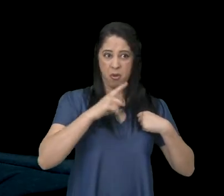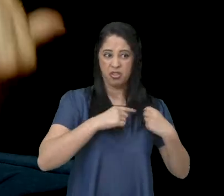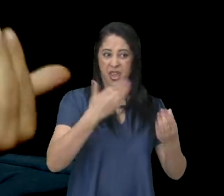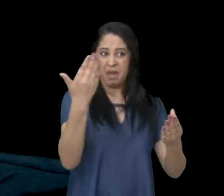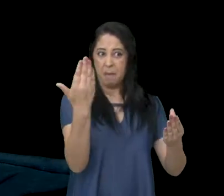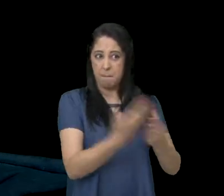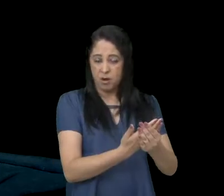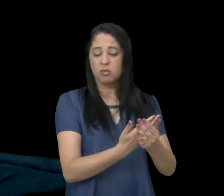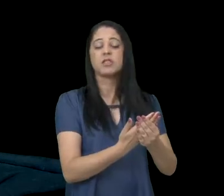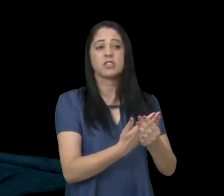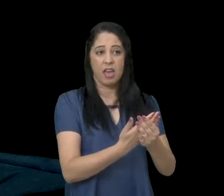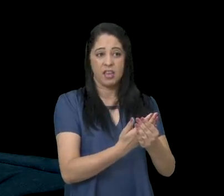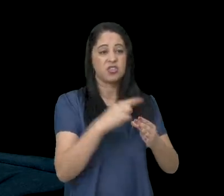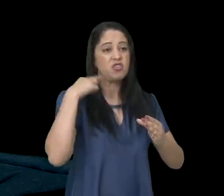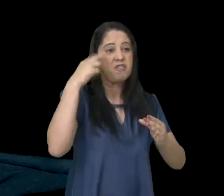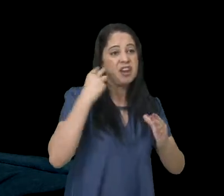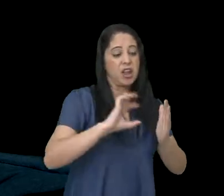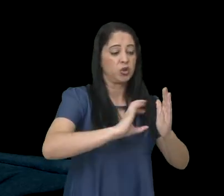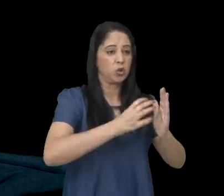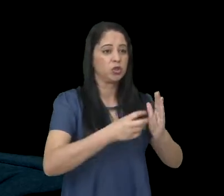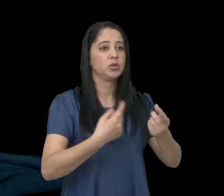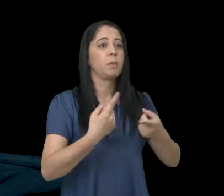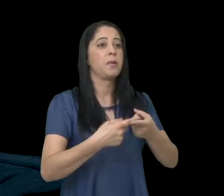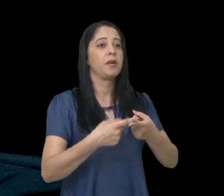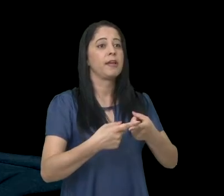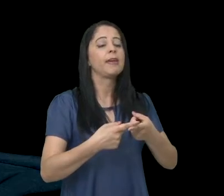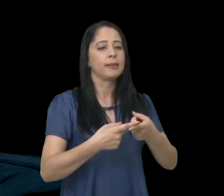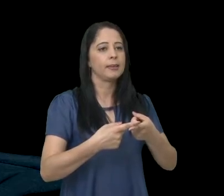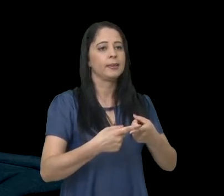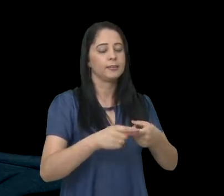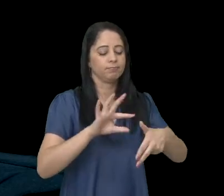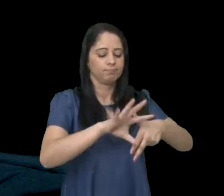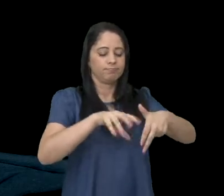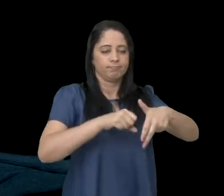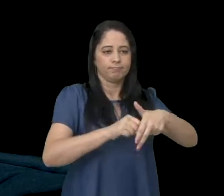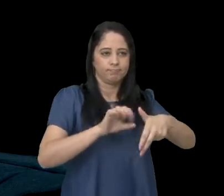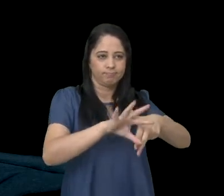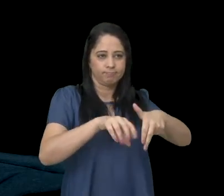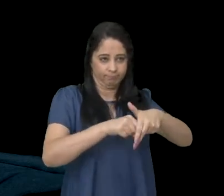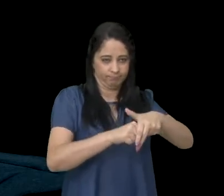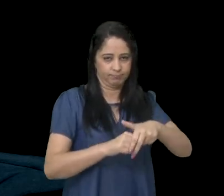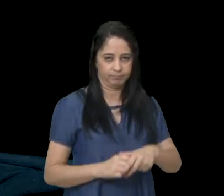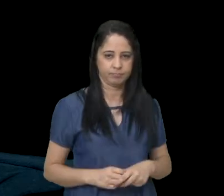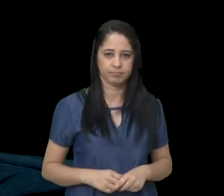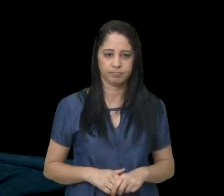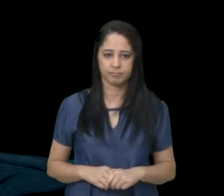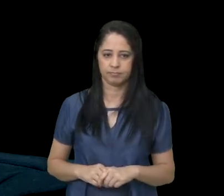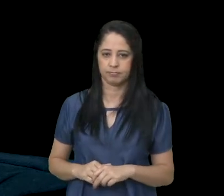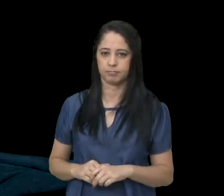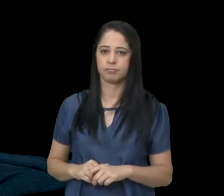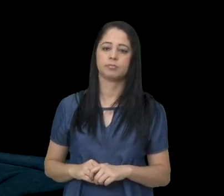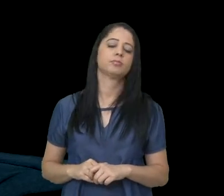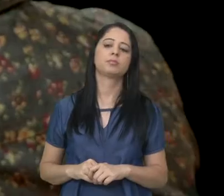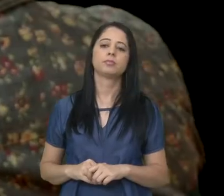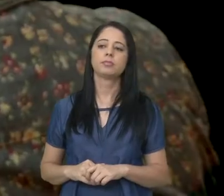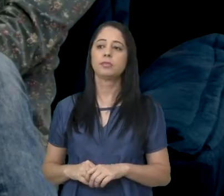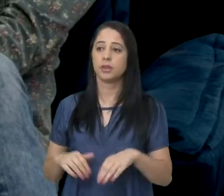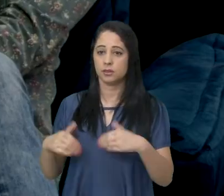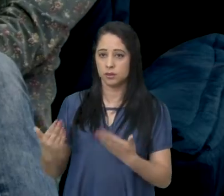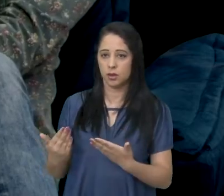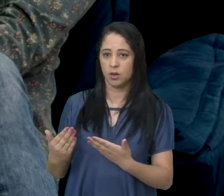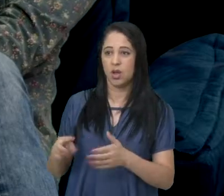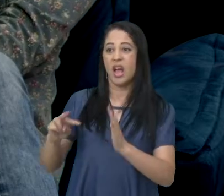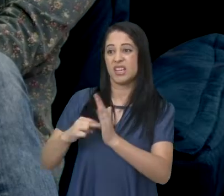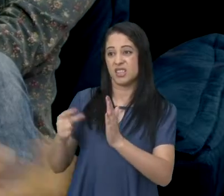e partidos que estão em julgamento por conta de ter candidatas laranja. E aí, essas candidatas acabam servindo